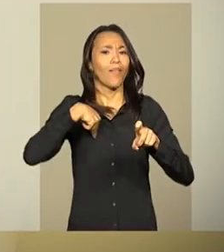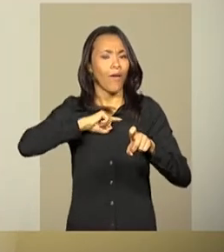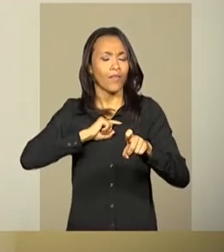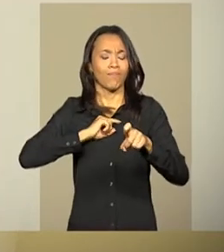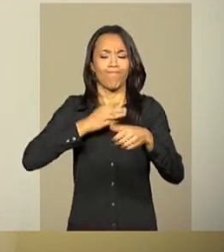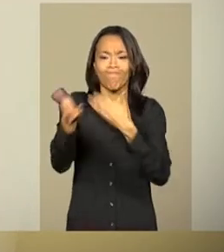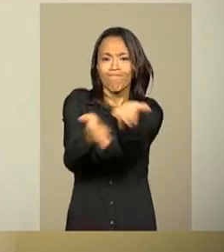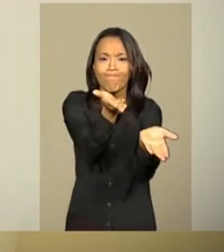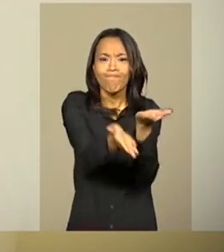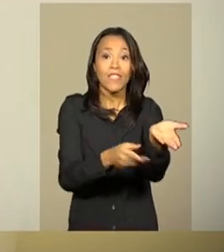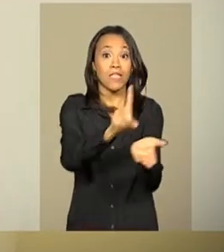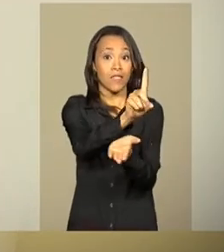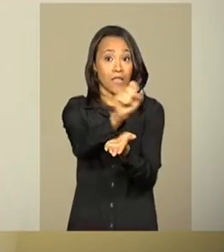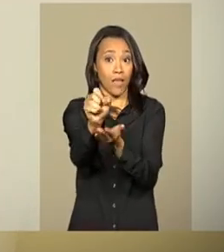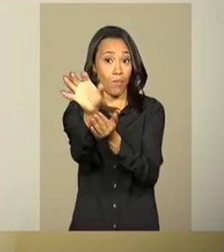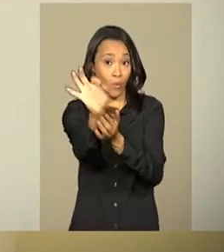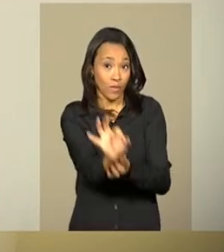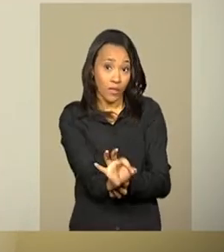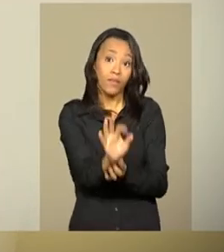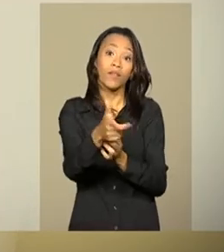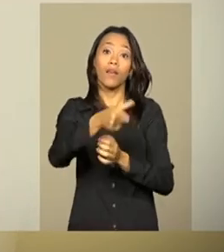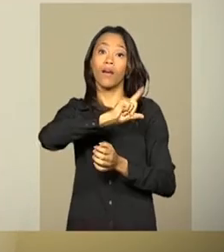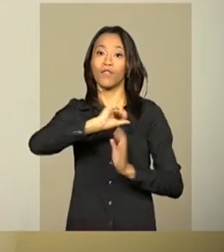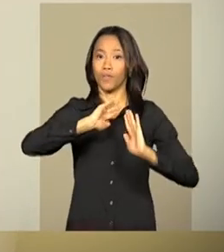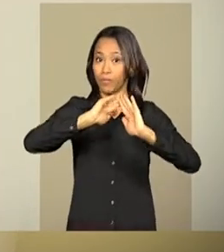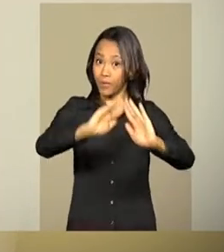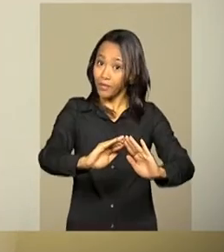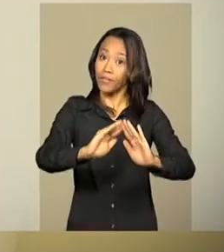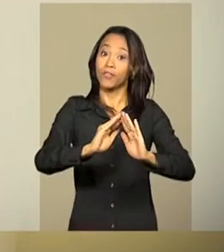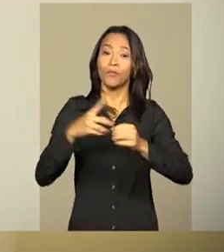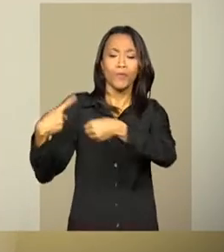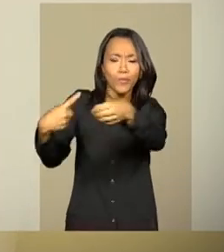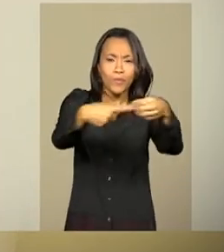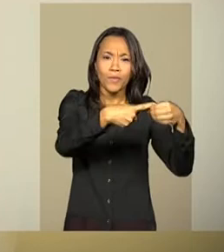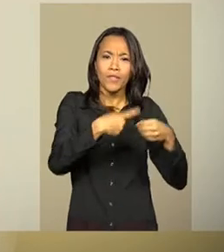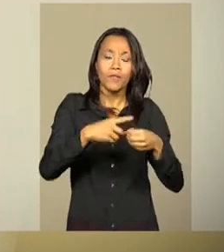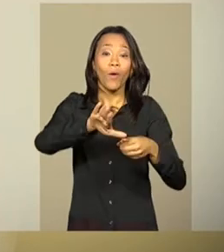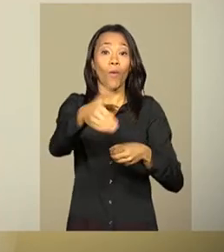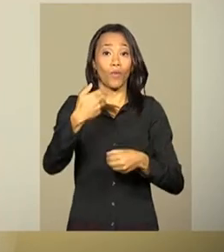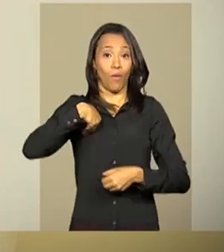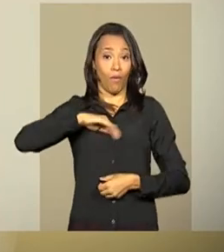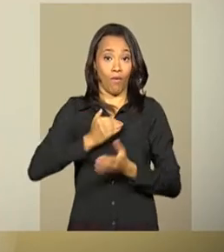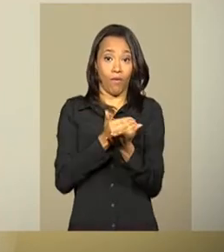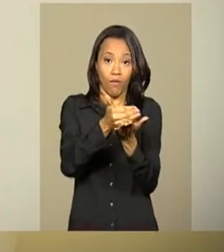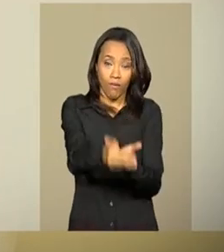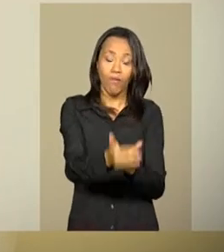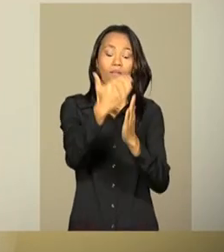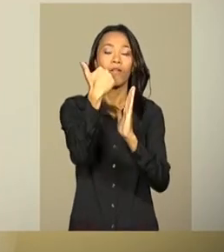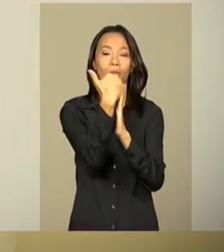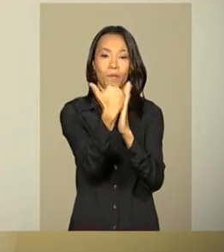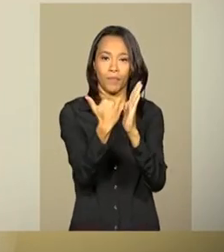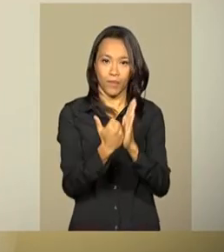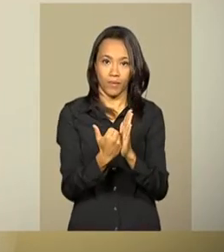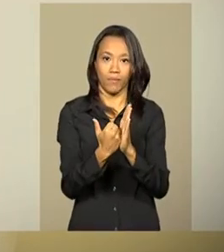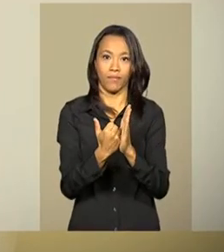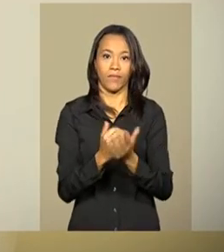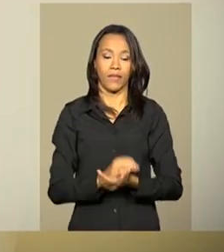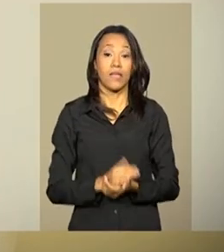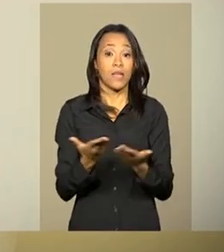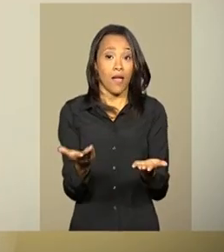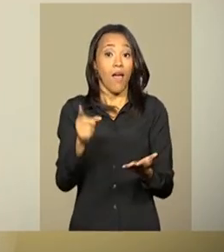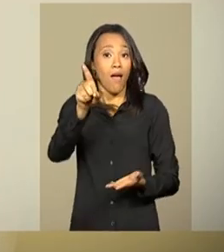atendendo 100% do que foi pedido pelos municípios quando nós iniciamos o programa Mais Médicos